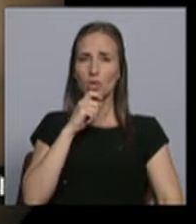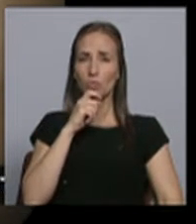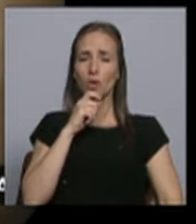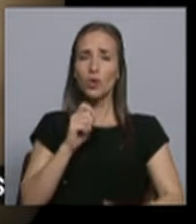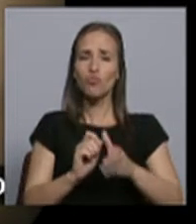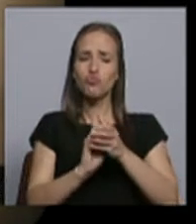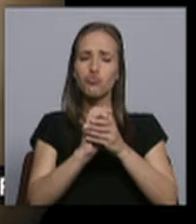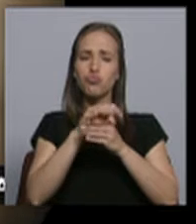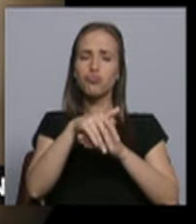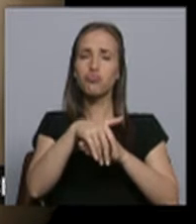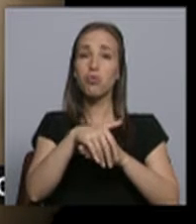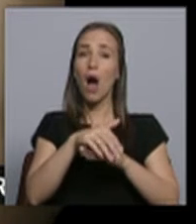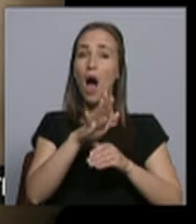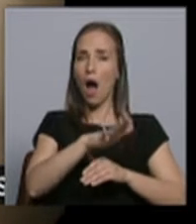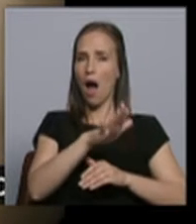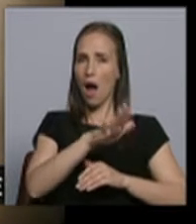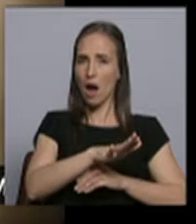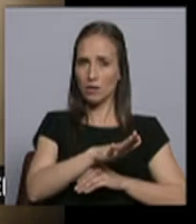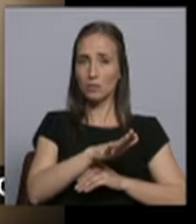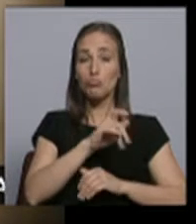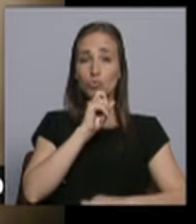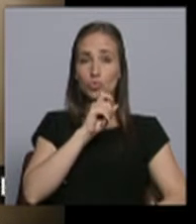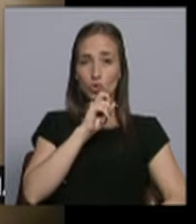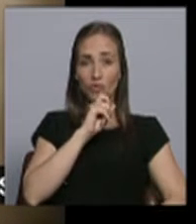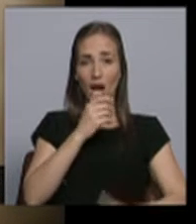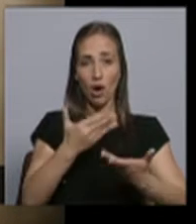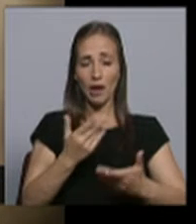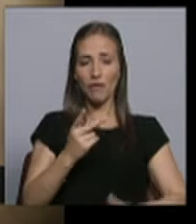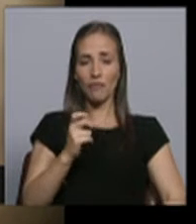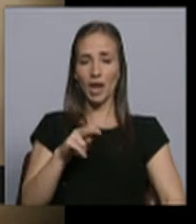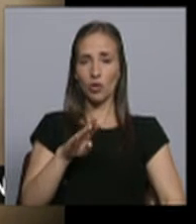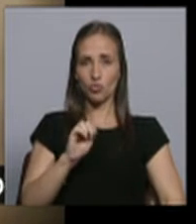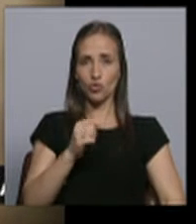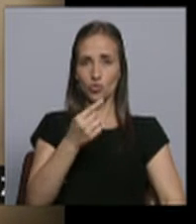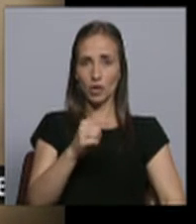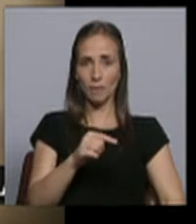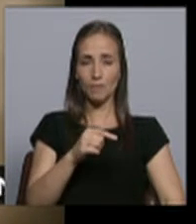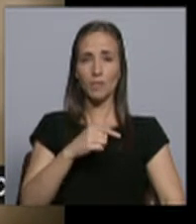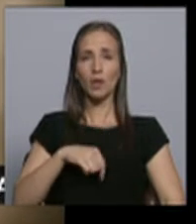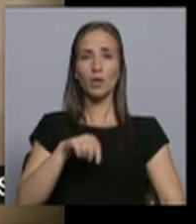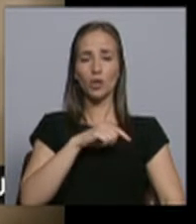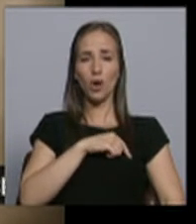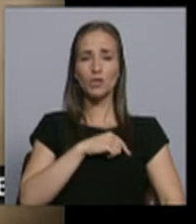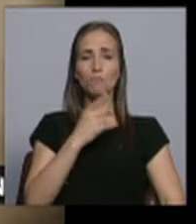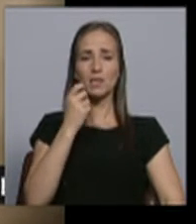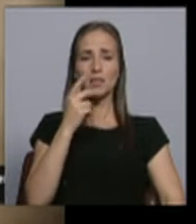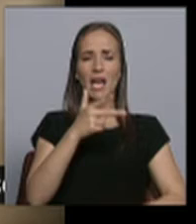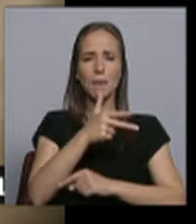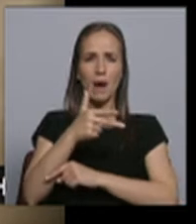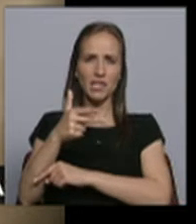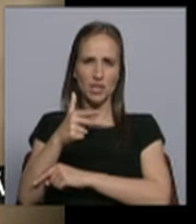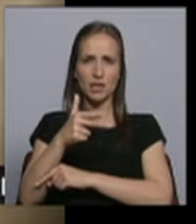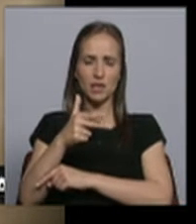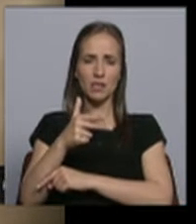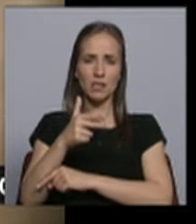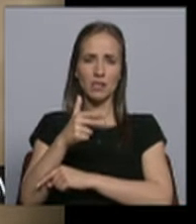também, eventualmente ativo, presentemente em Vênus. E, portanto, nós para isto precisamos de imagens de radar para penetrar por